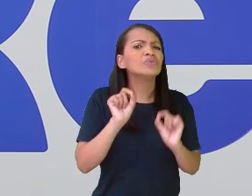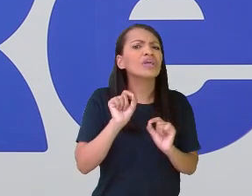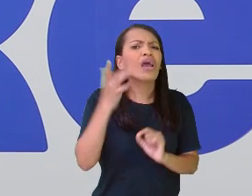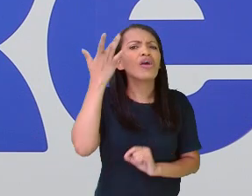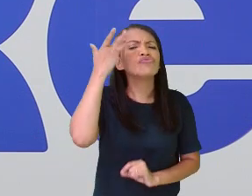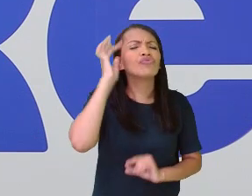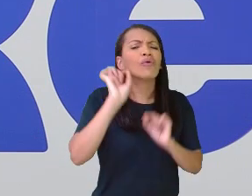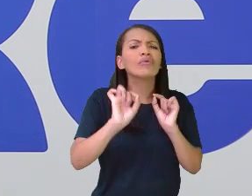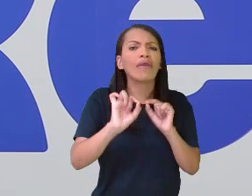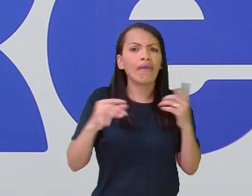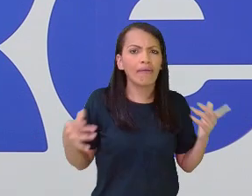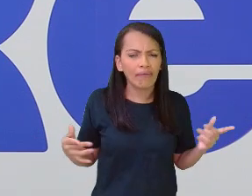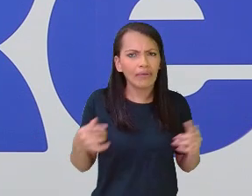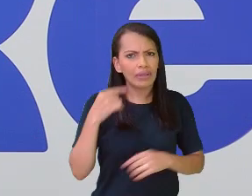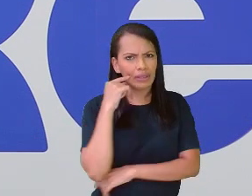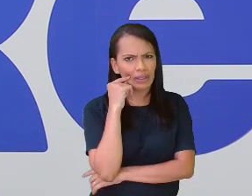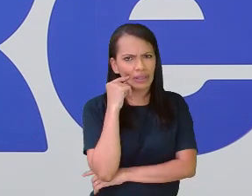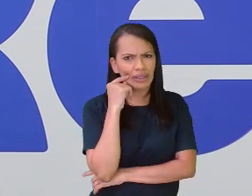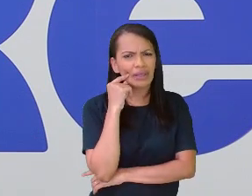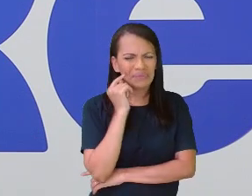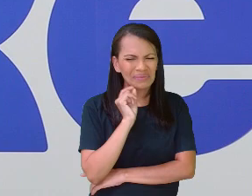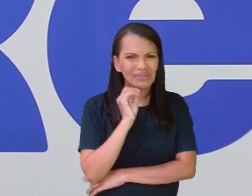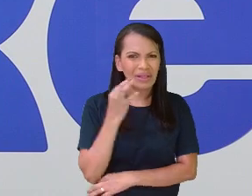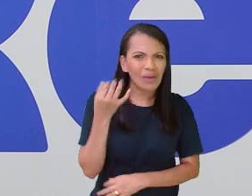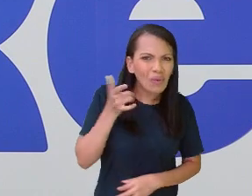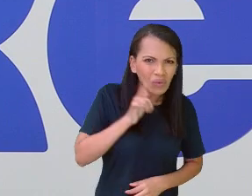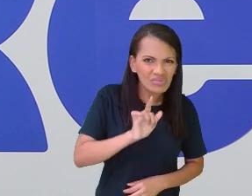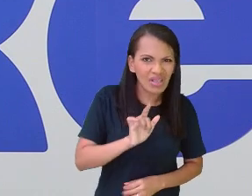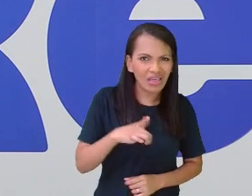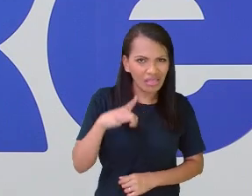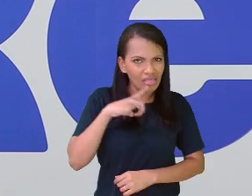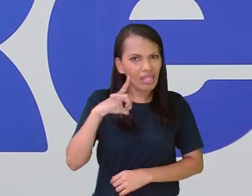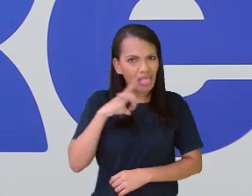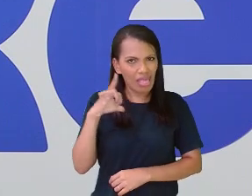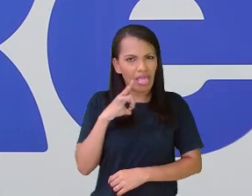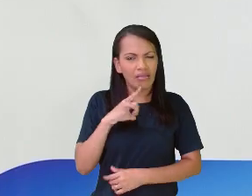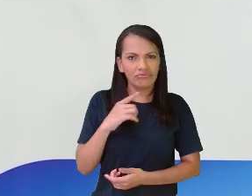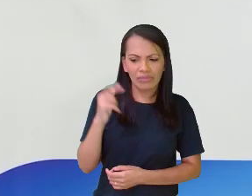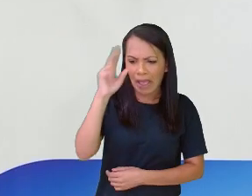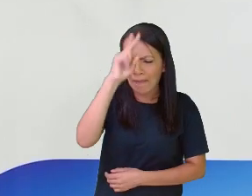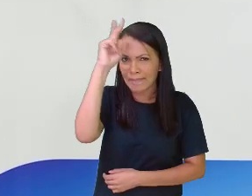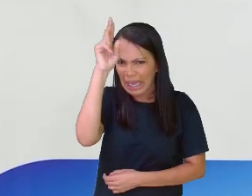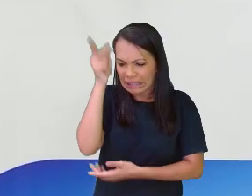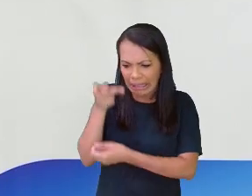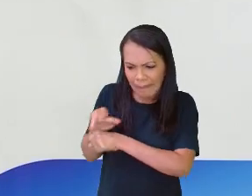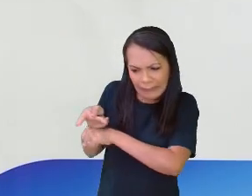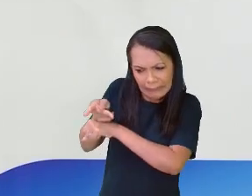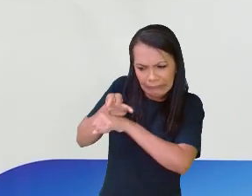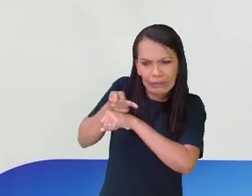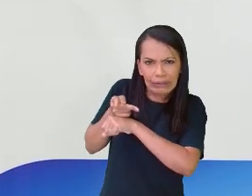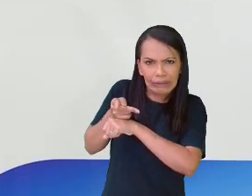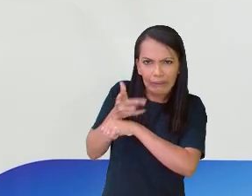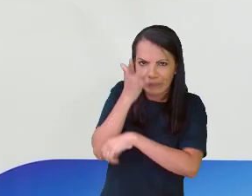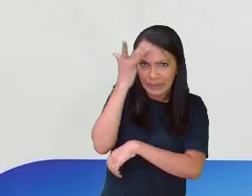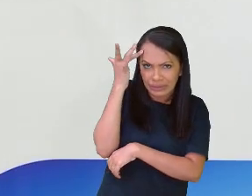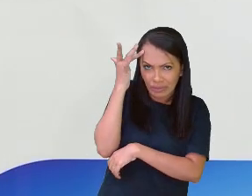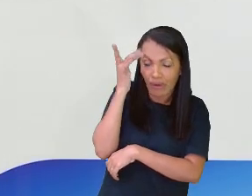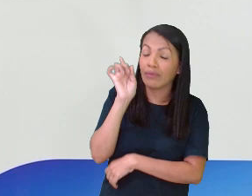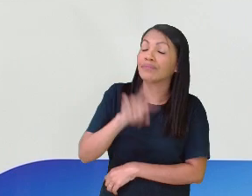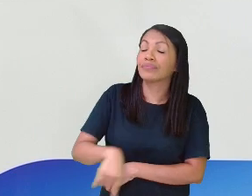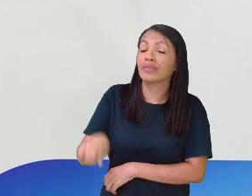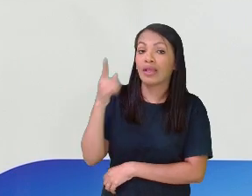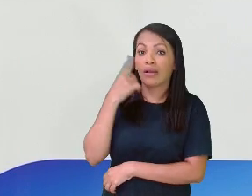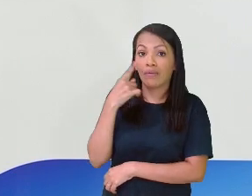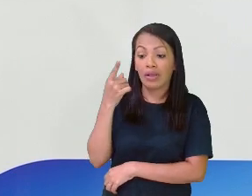essa história aí com a barata aqui? Será, professora Mauricéia? Olha, uma das coisas interessantes dessa reportagem é que, veja